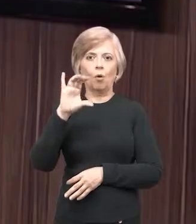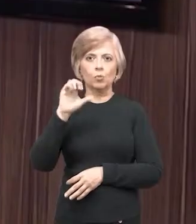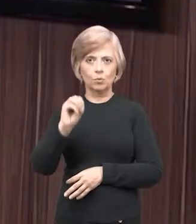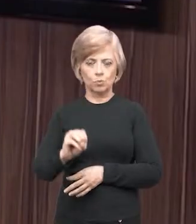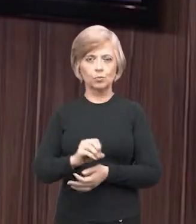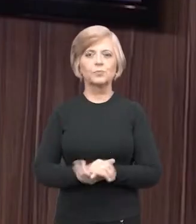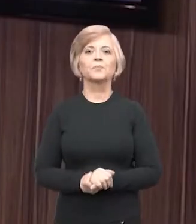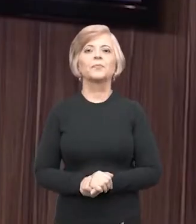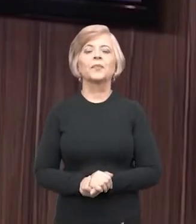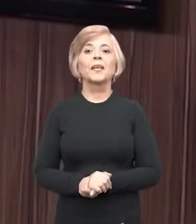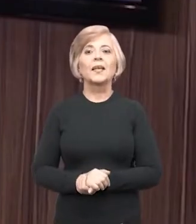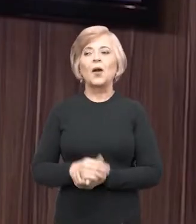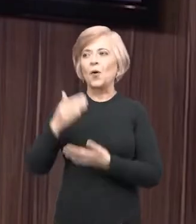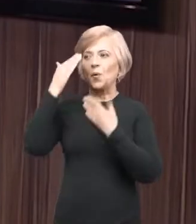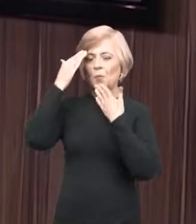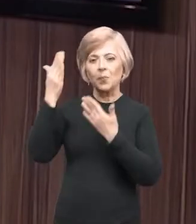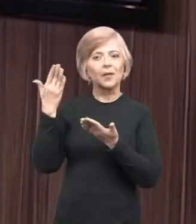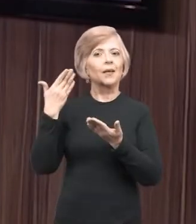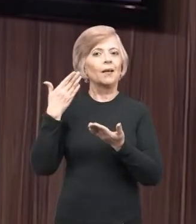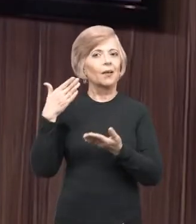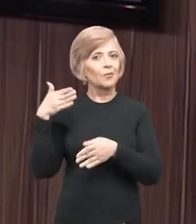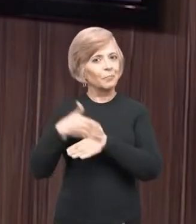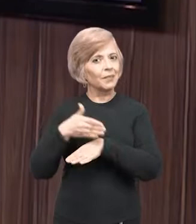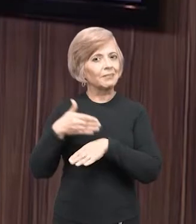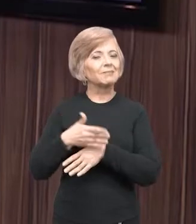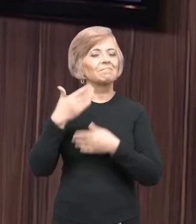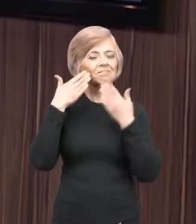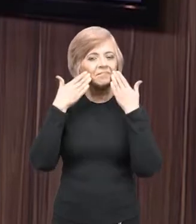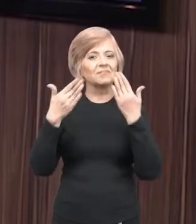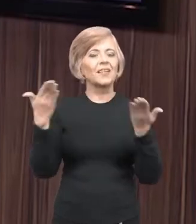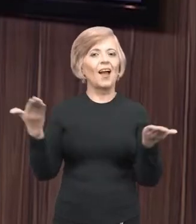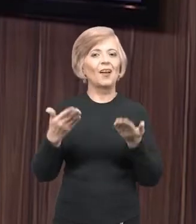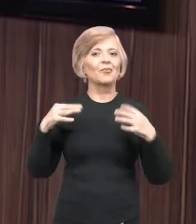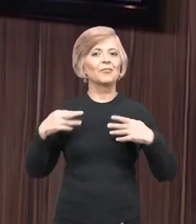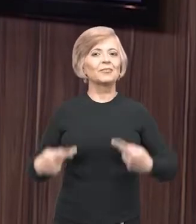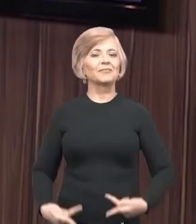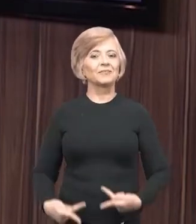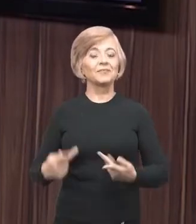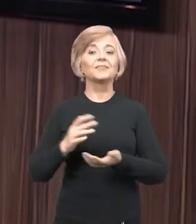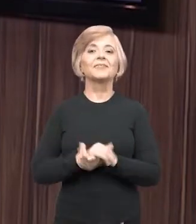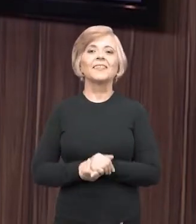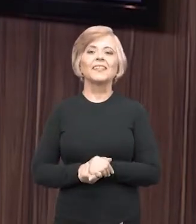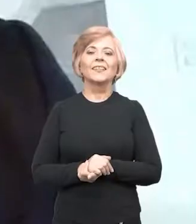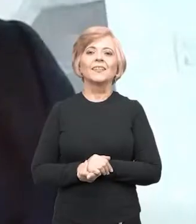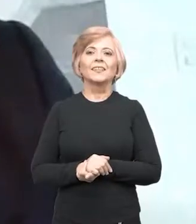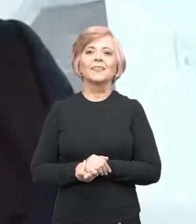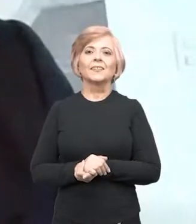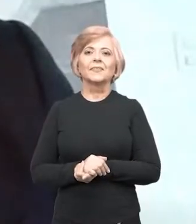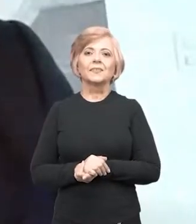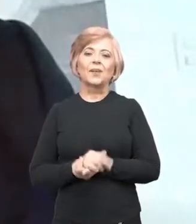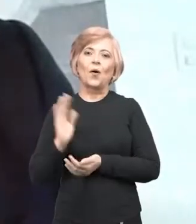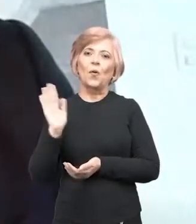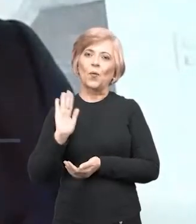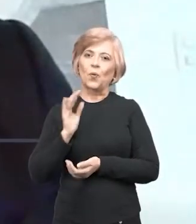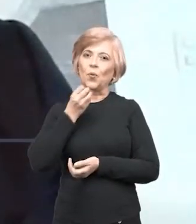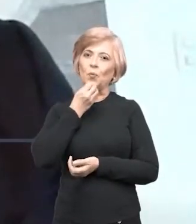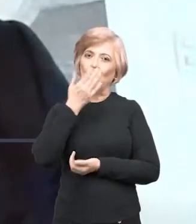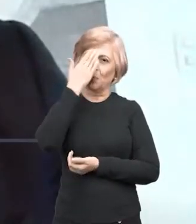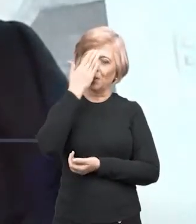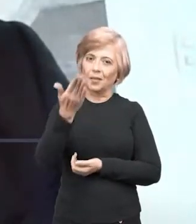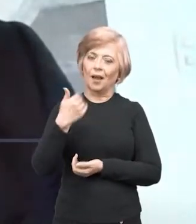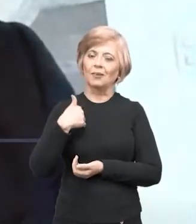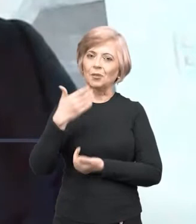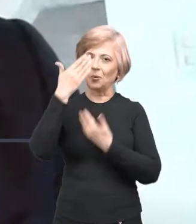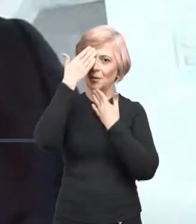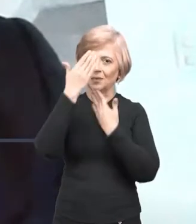doutor Cláudio, muito obrigada pela presença do senhor aqui no nosso MP Cidadão. Seja muito bem-vindo ao nosso programa. Olá, muito obrigado. Eu que fico honrado